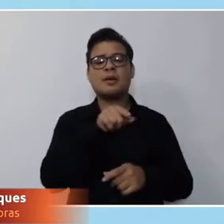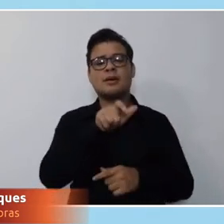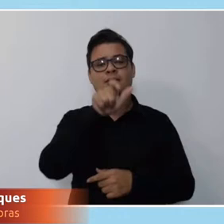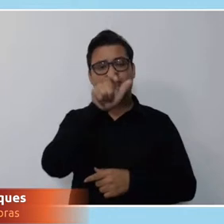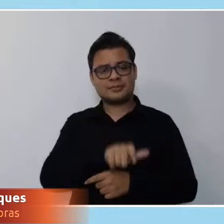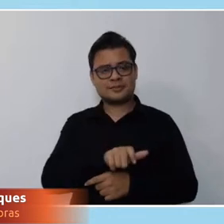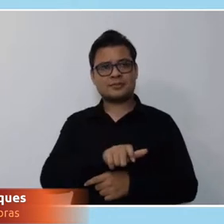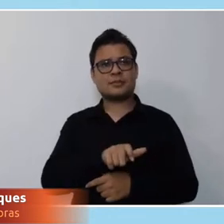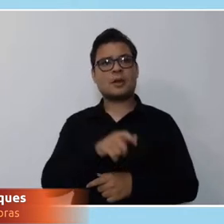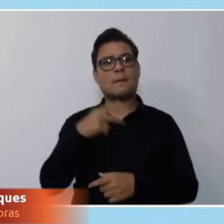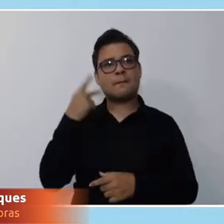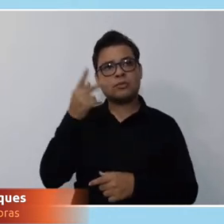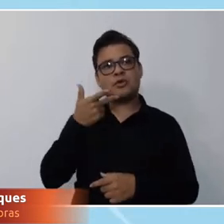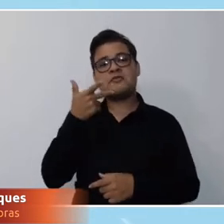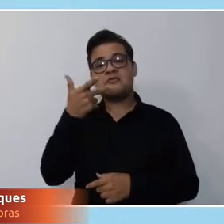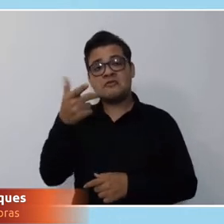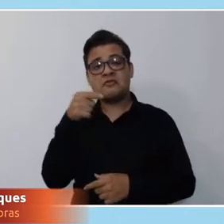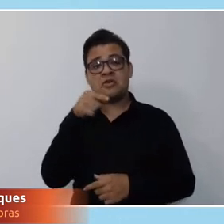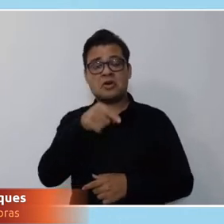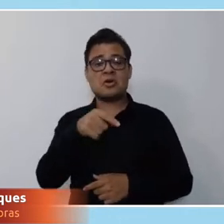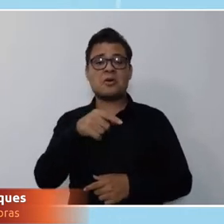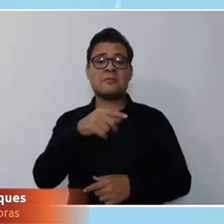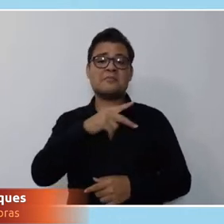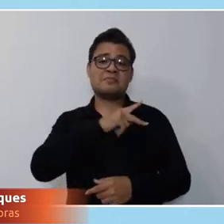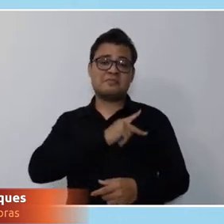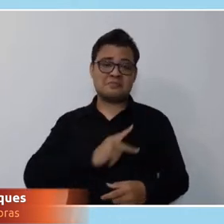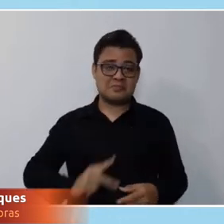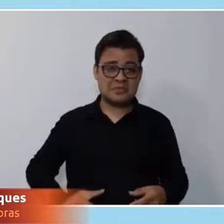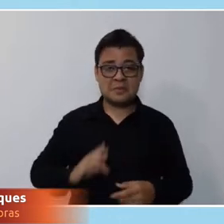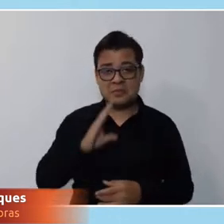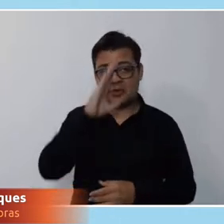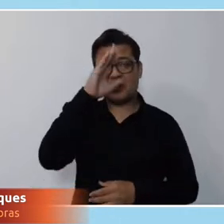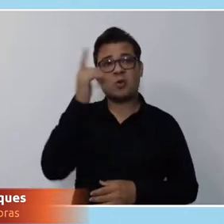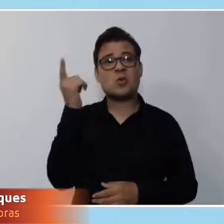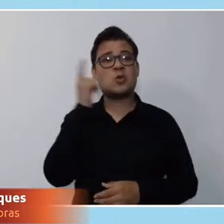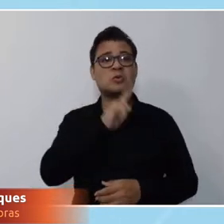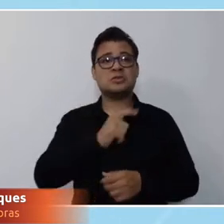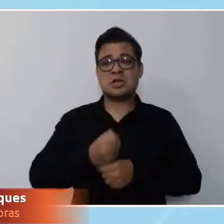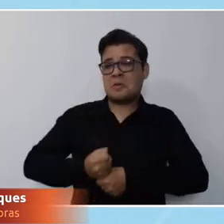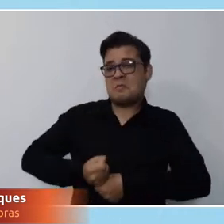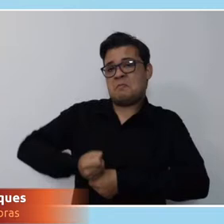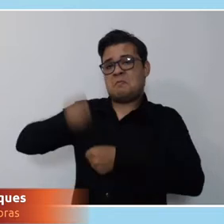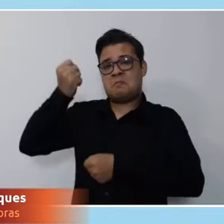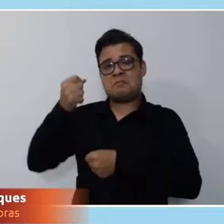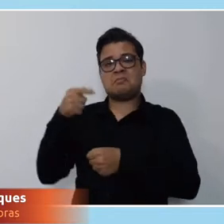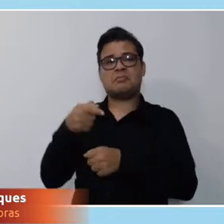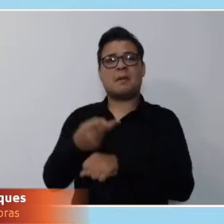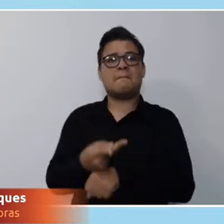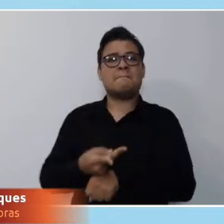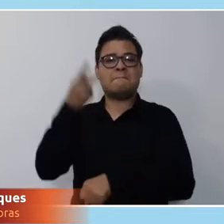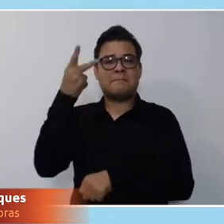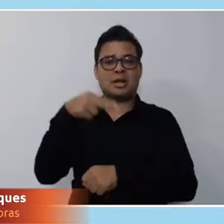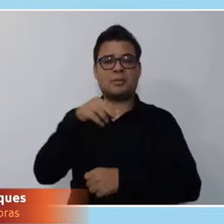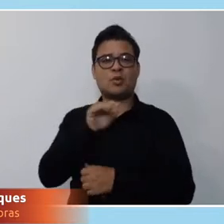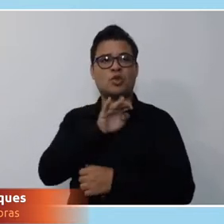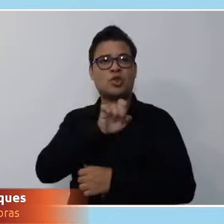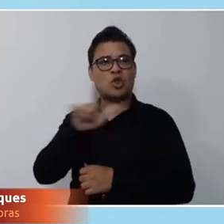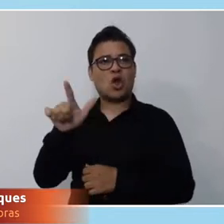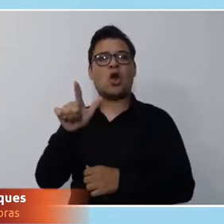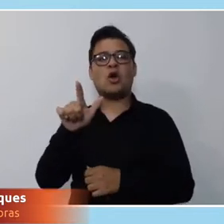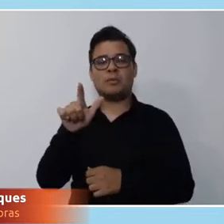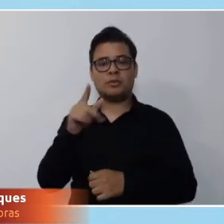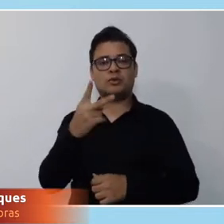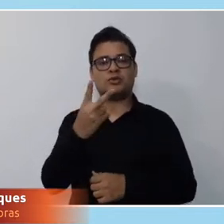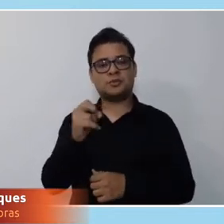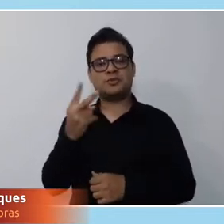ganhar o prêmio Nobel, né, 2022, havia uma simulação de uma capa de uma revista famosa